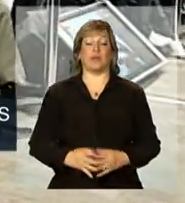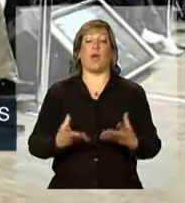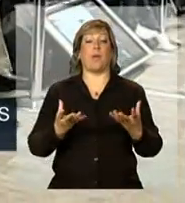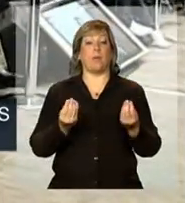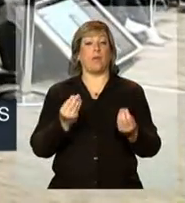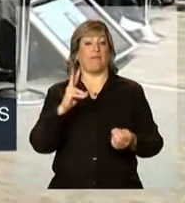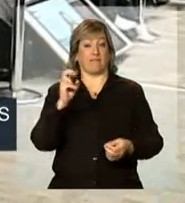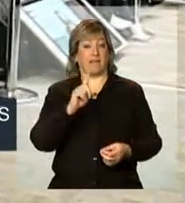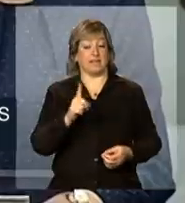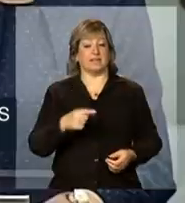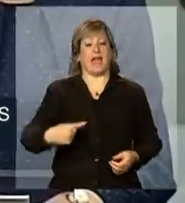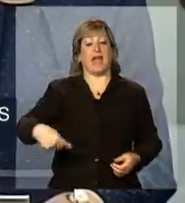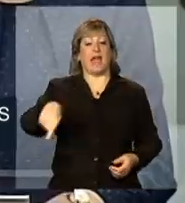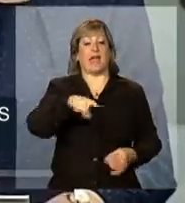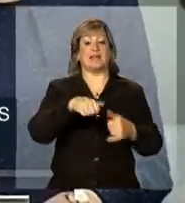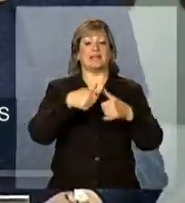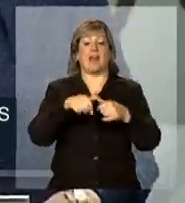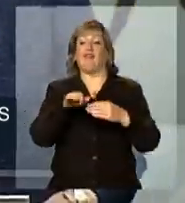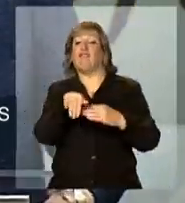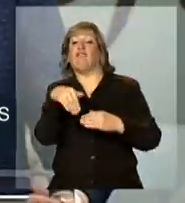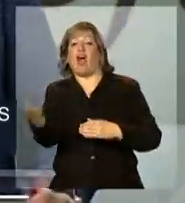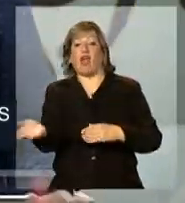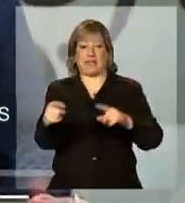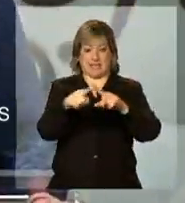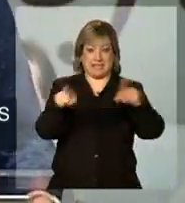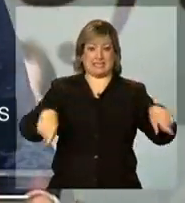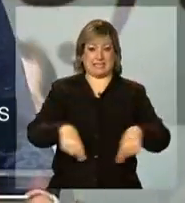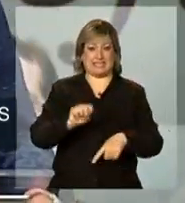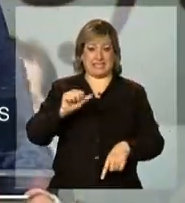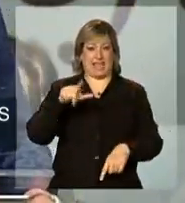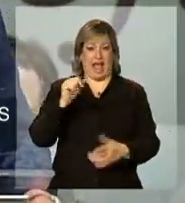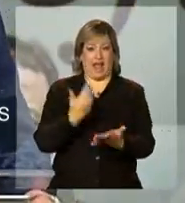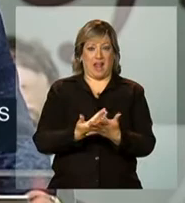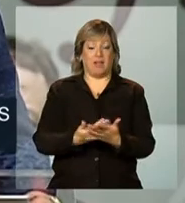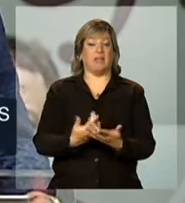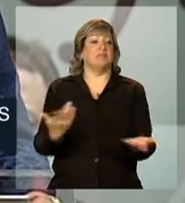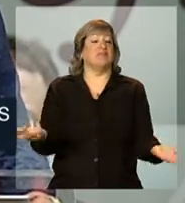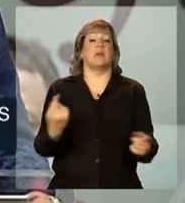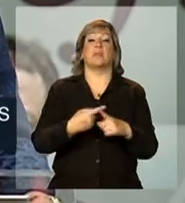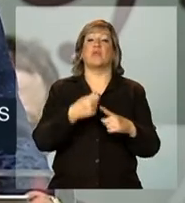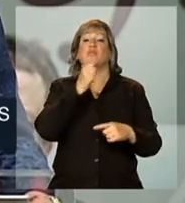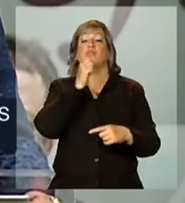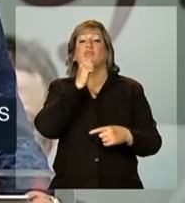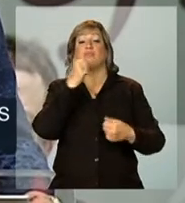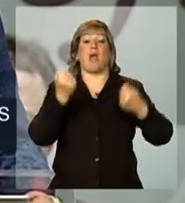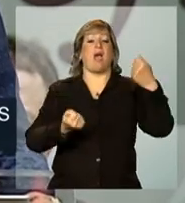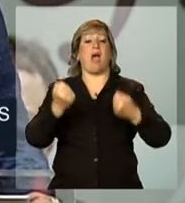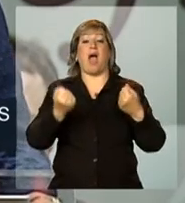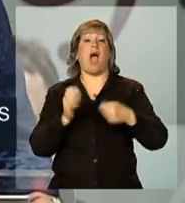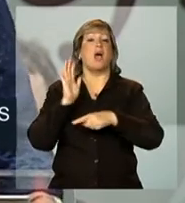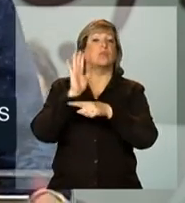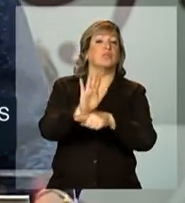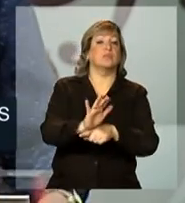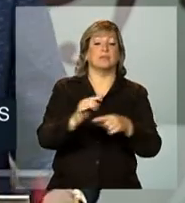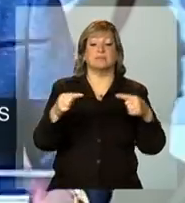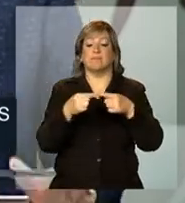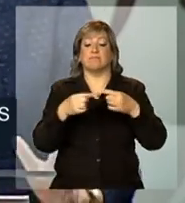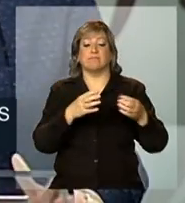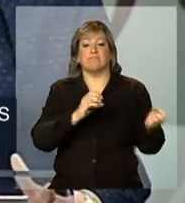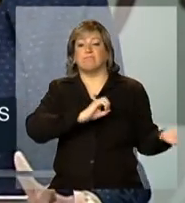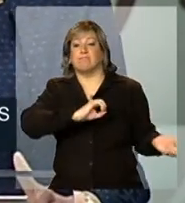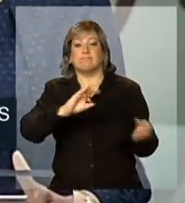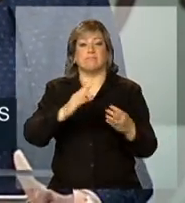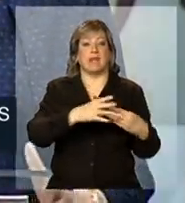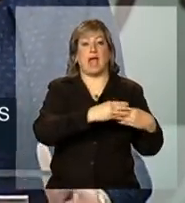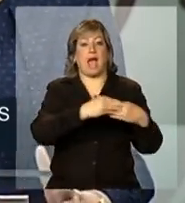elas estão fora das salas de aula porque não há transporte disponível adequado.